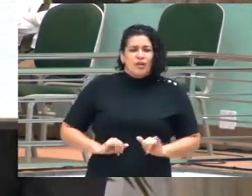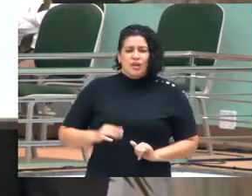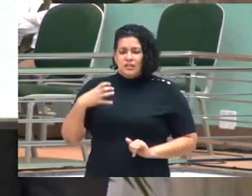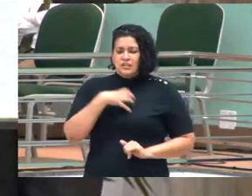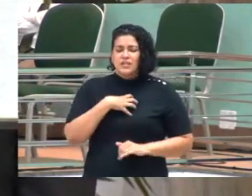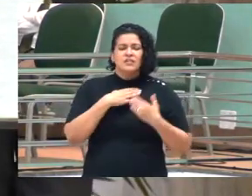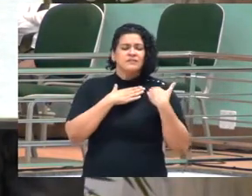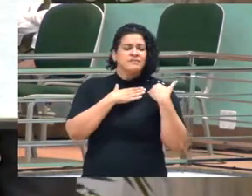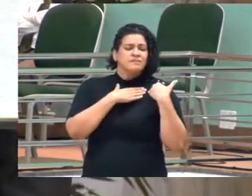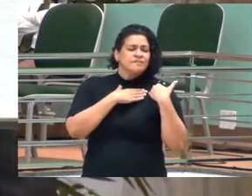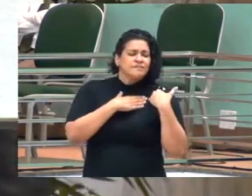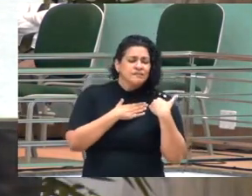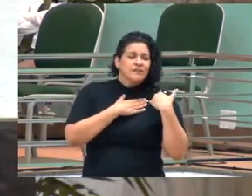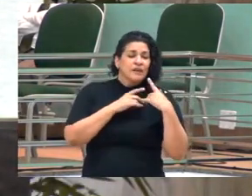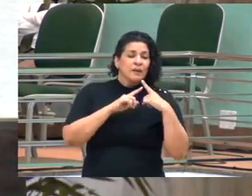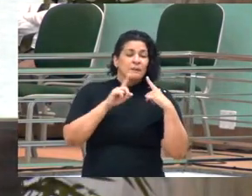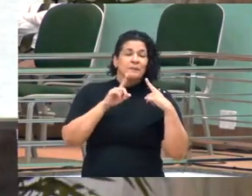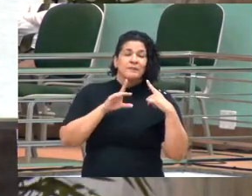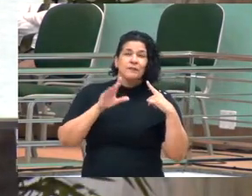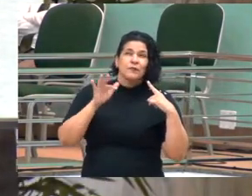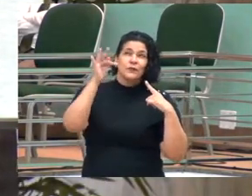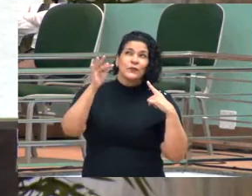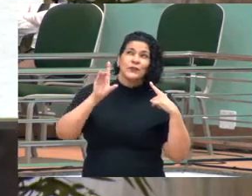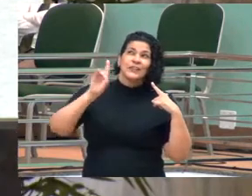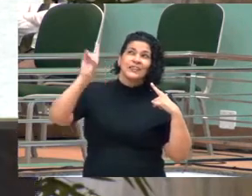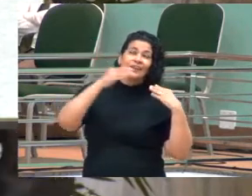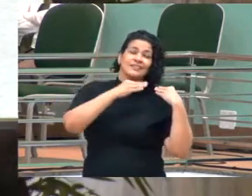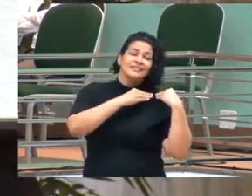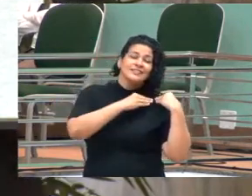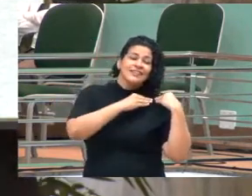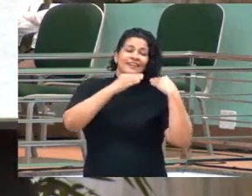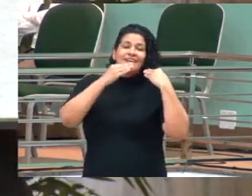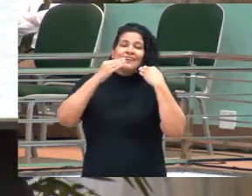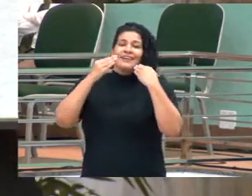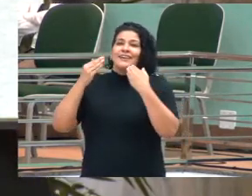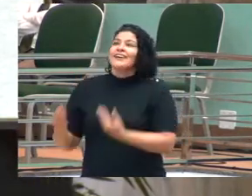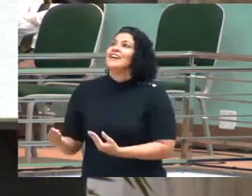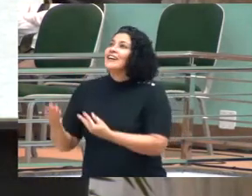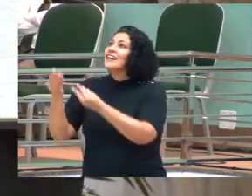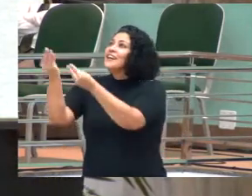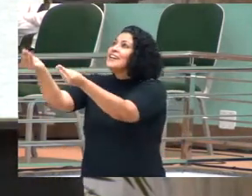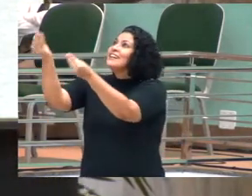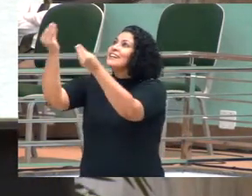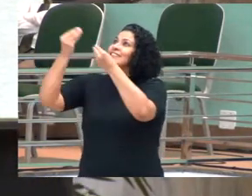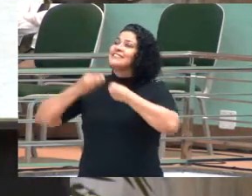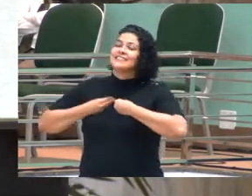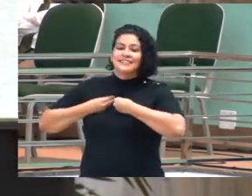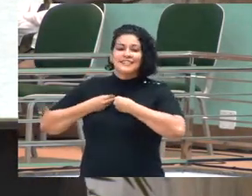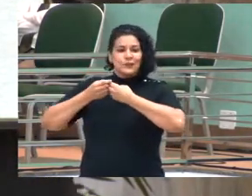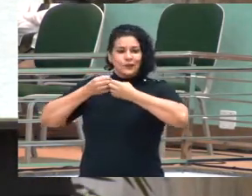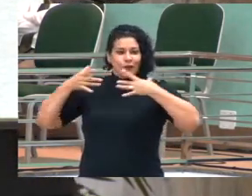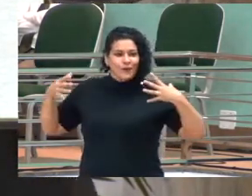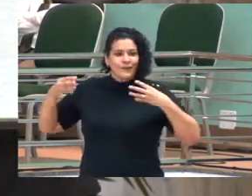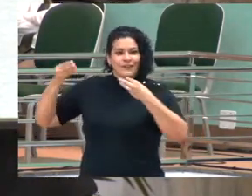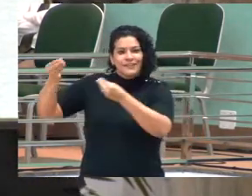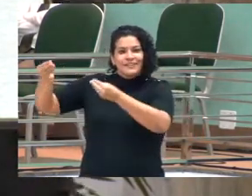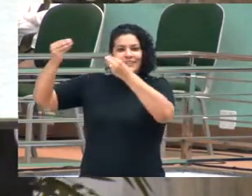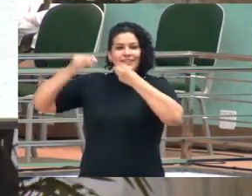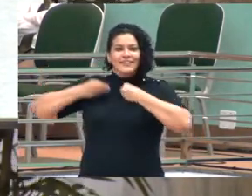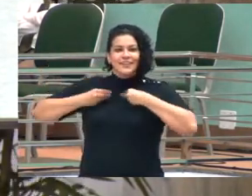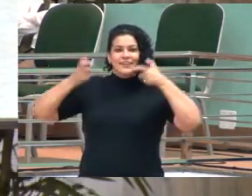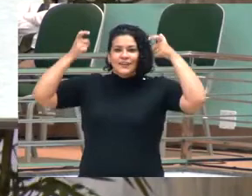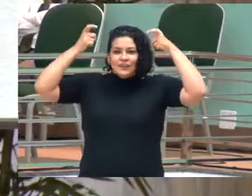glória, acima de toda comparação. A mensagem para esta noite, para nós é esta: você já